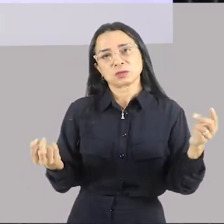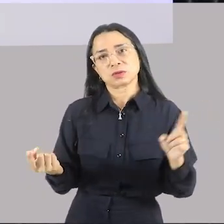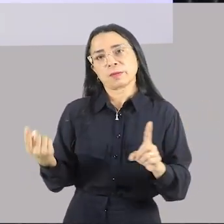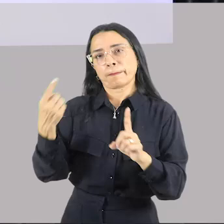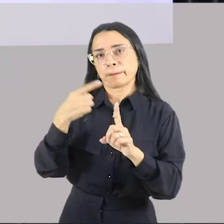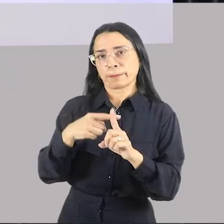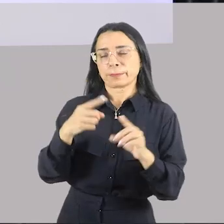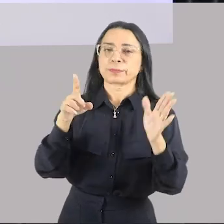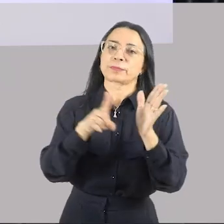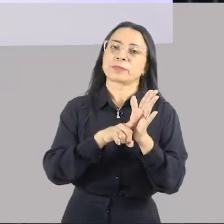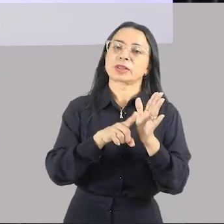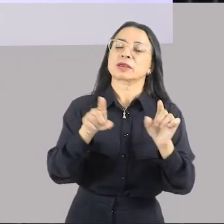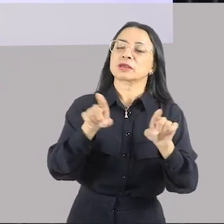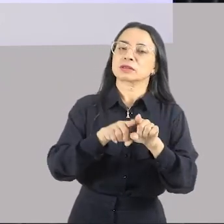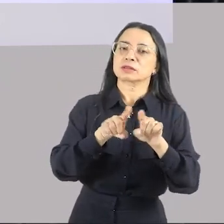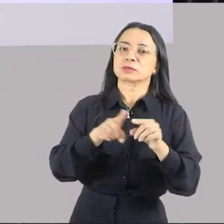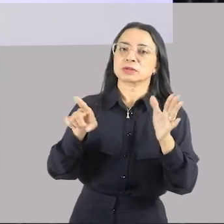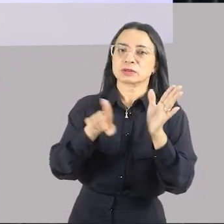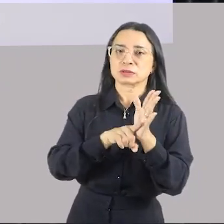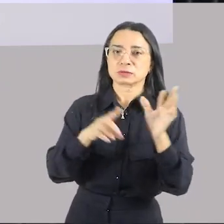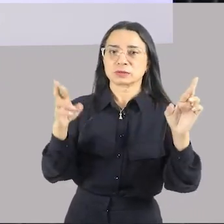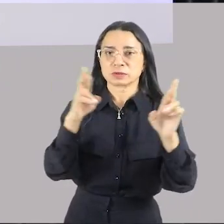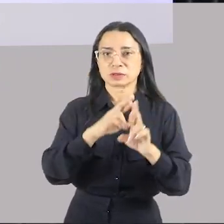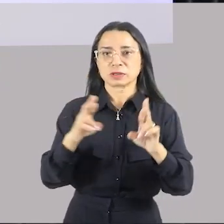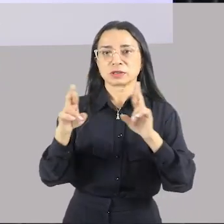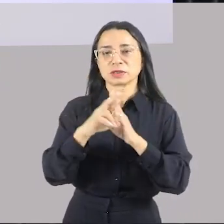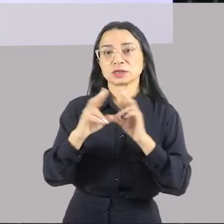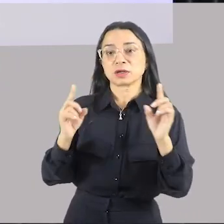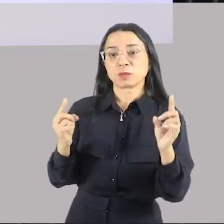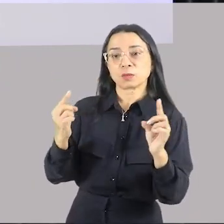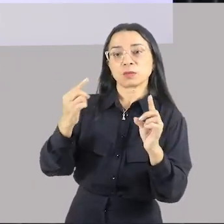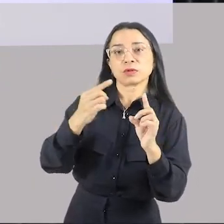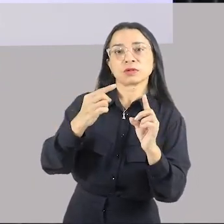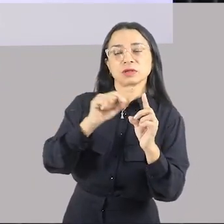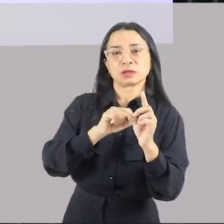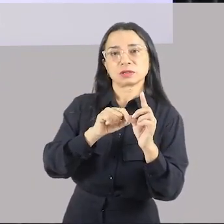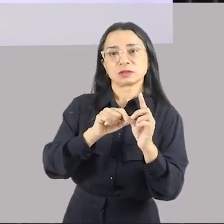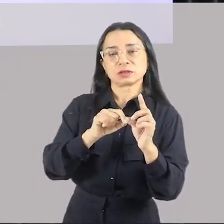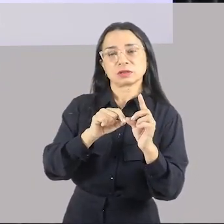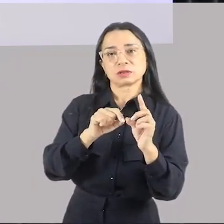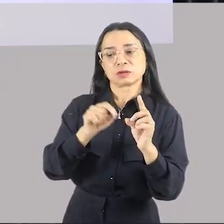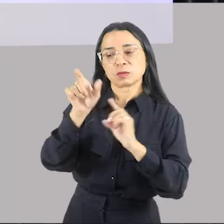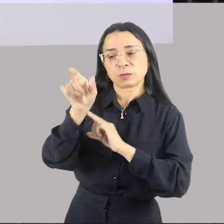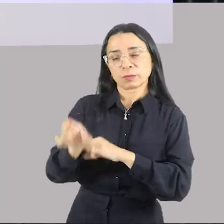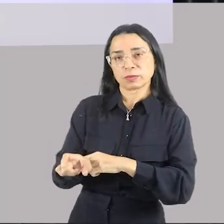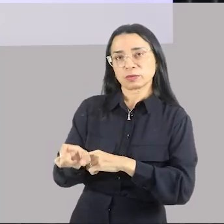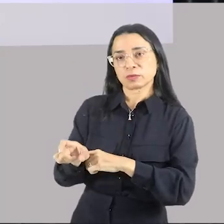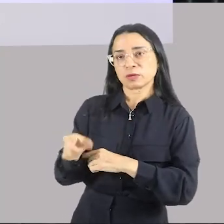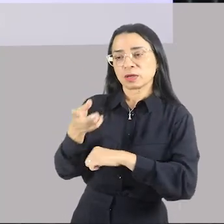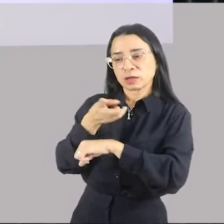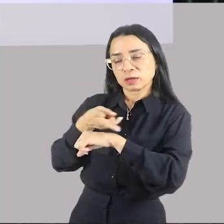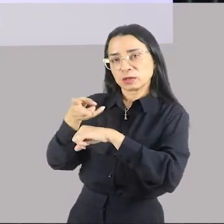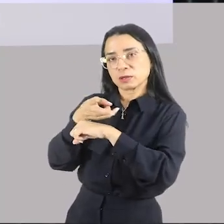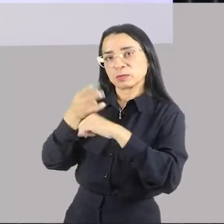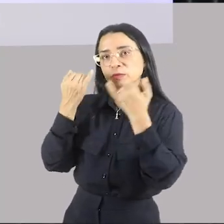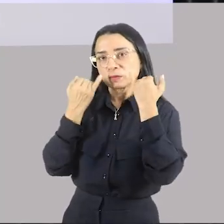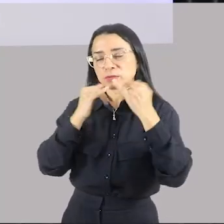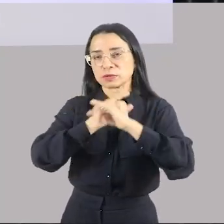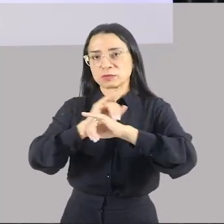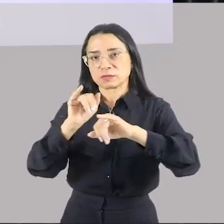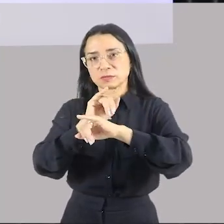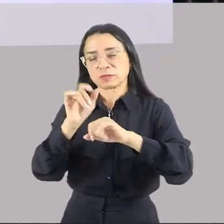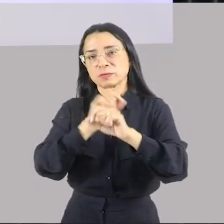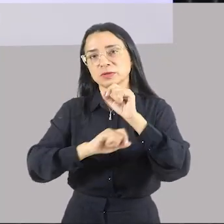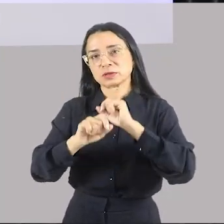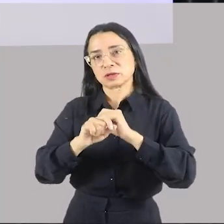negativas. Então é como se fosse uma relação mais direta com o cidadão, que busca informações sobre aquilo, e a imprensa e a mídia são os